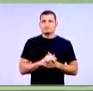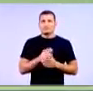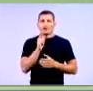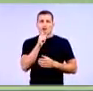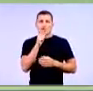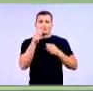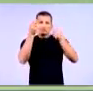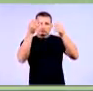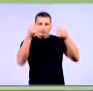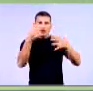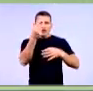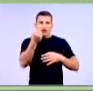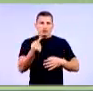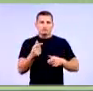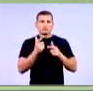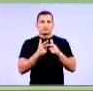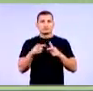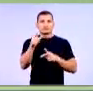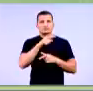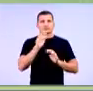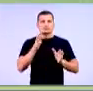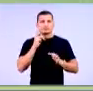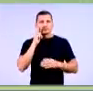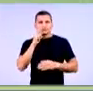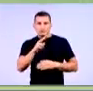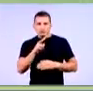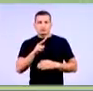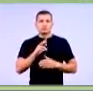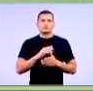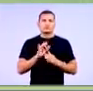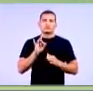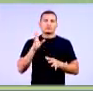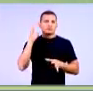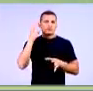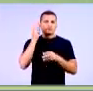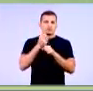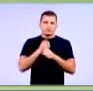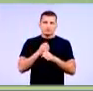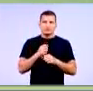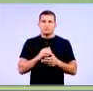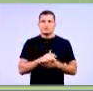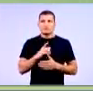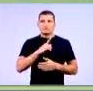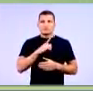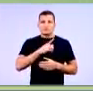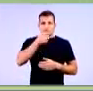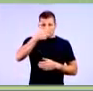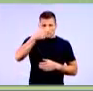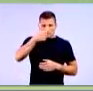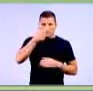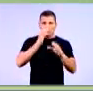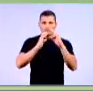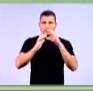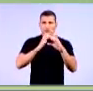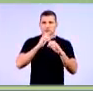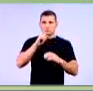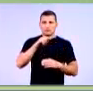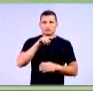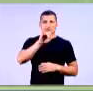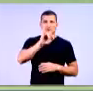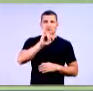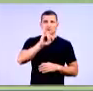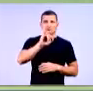cada um deles porque vocês já viram, né? Então a intenção é só de a gente revisar. Temos aqui a primeira comunicação entre casos de uso, que é o